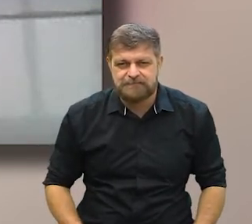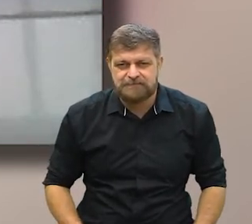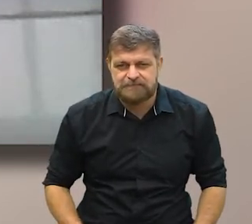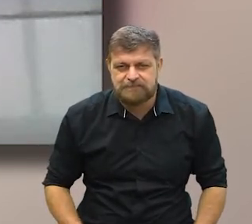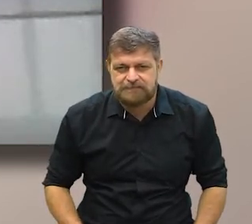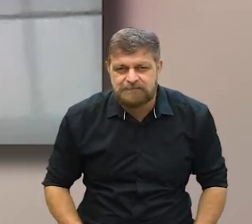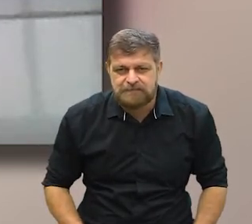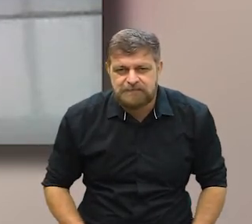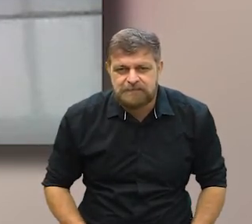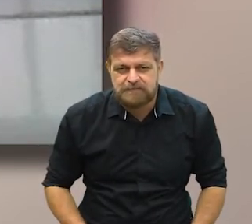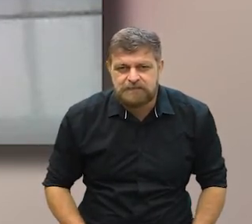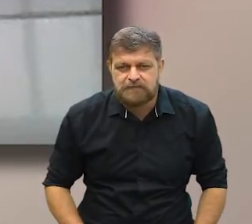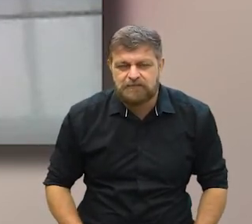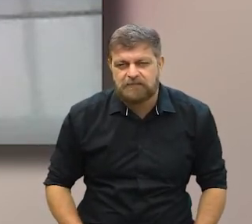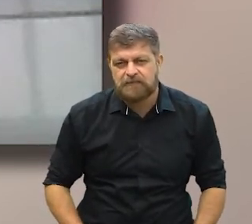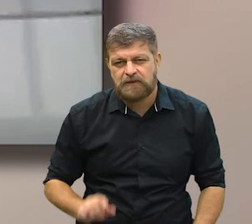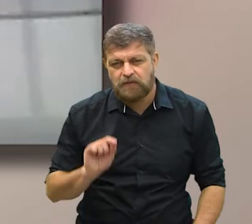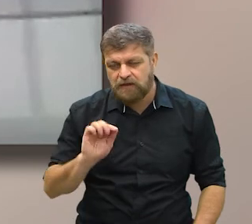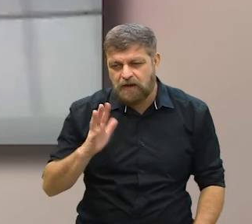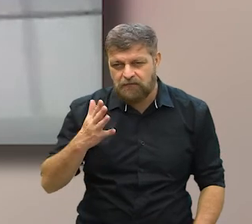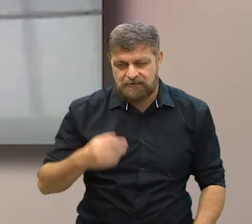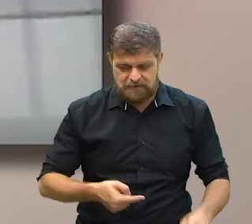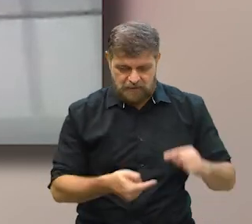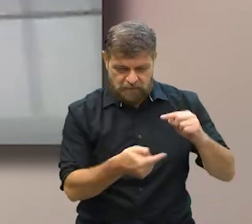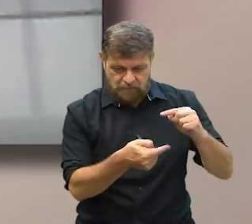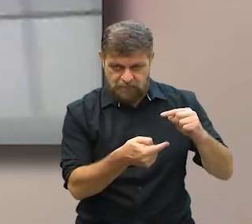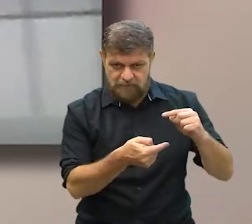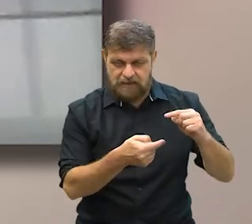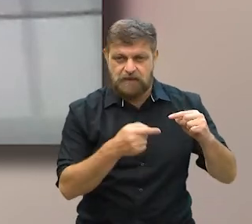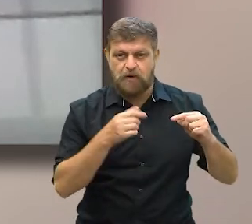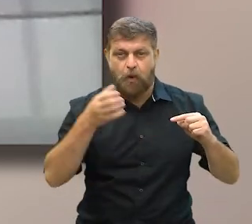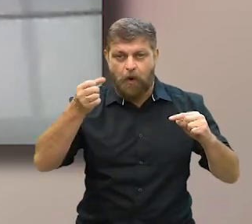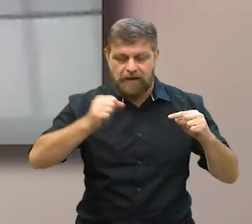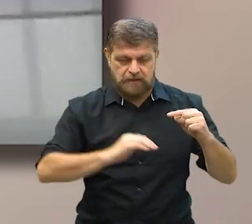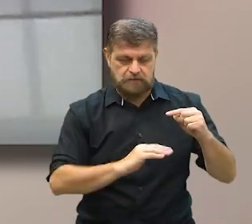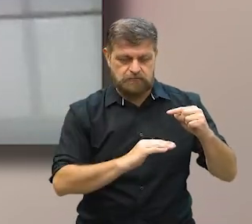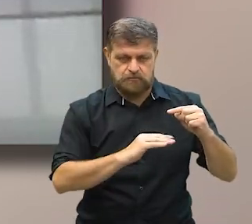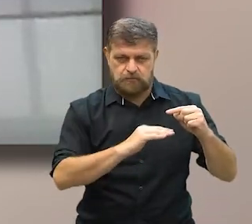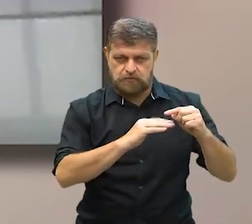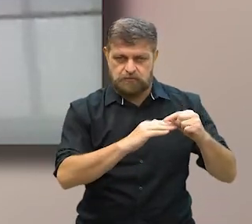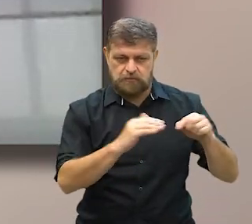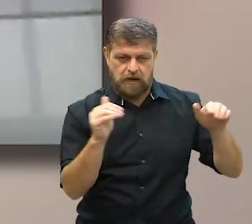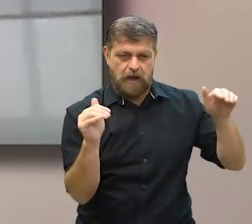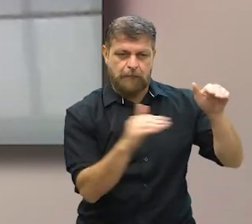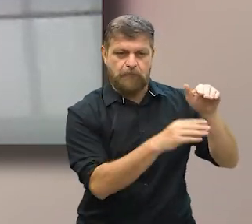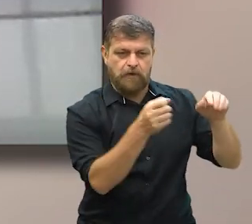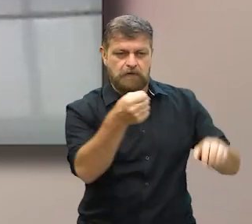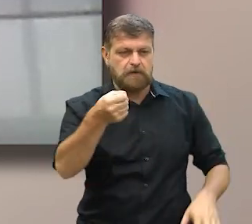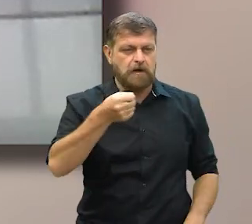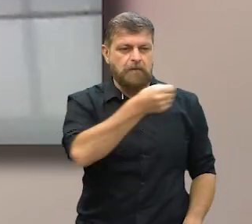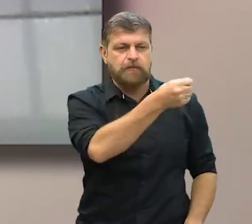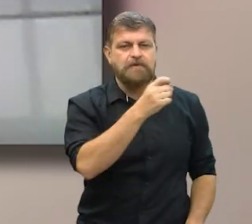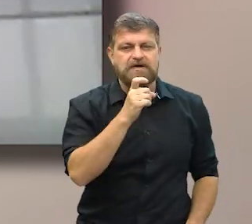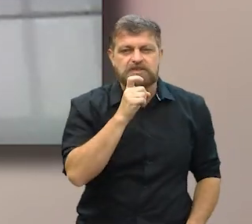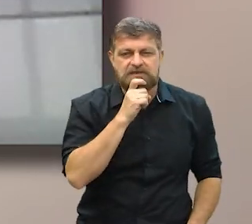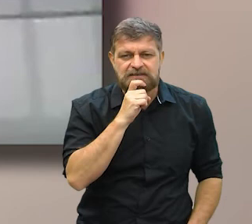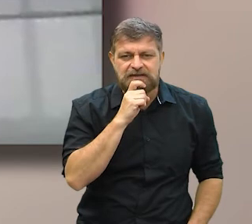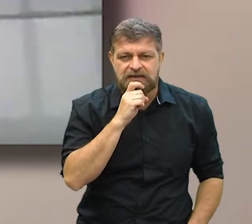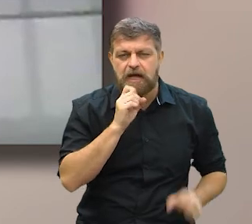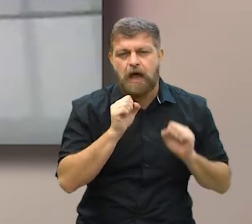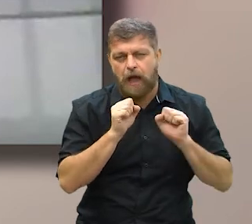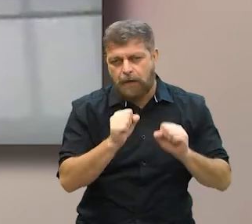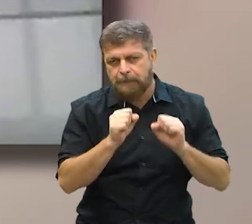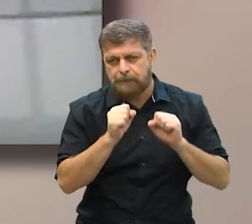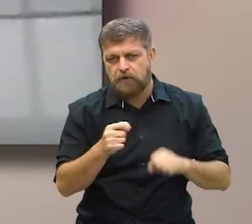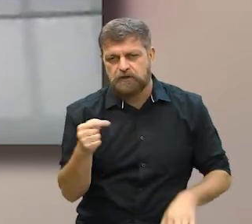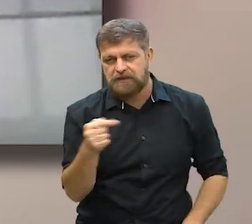no mesmo vaso, e no mesmo frasco, e depois congelado. Né? No freezer,